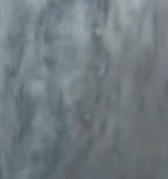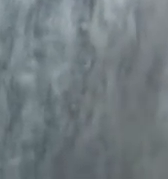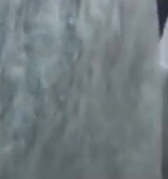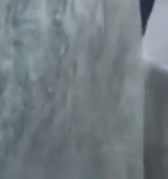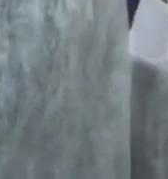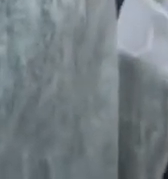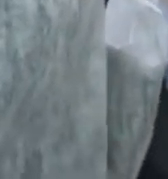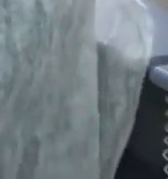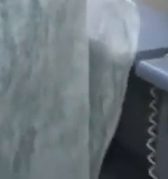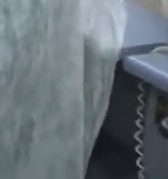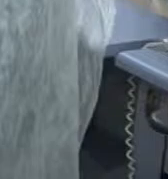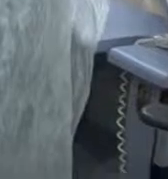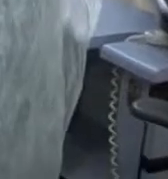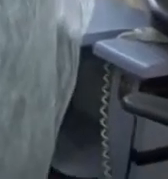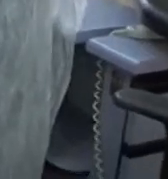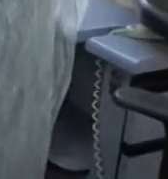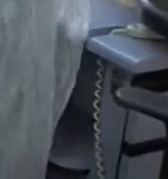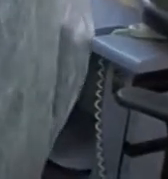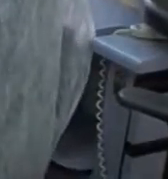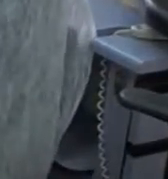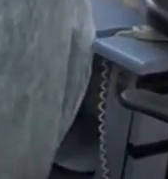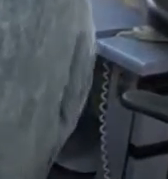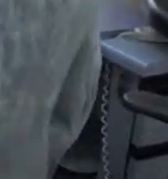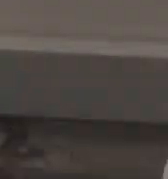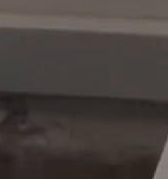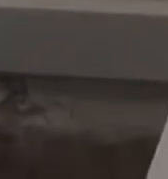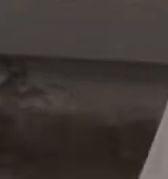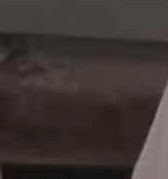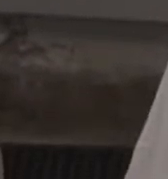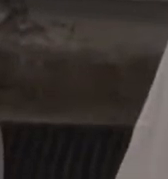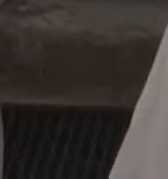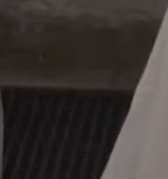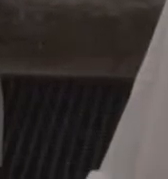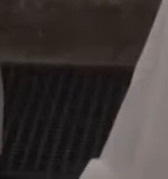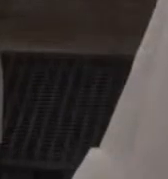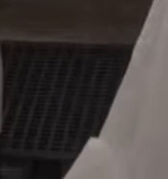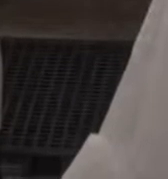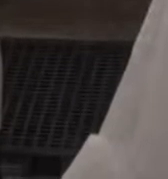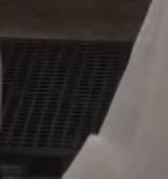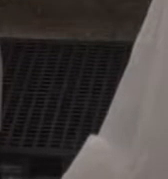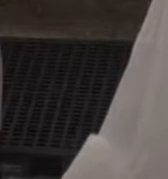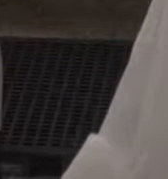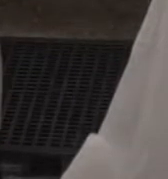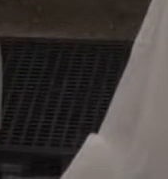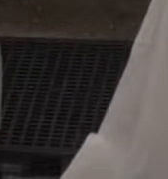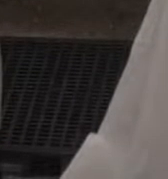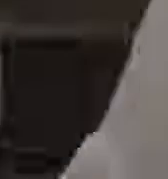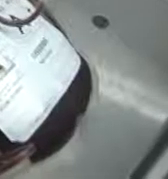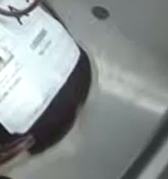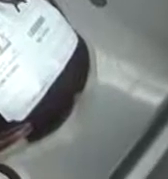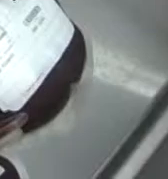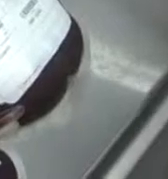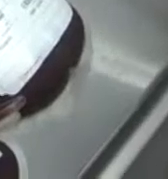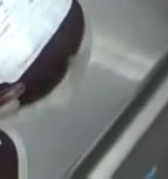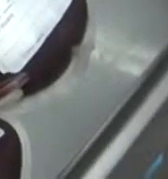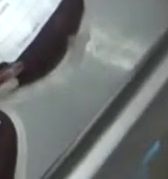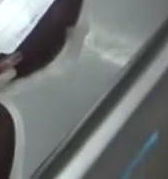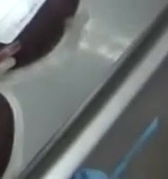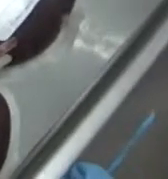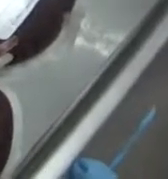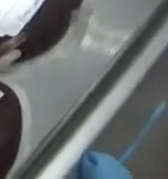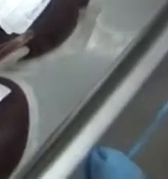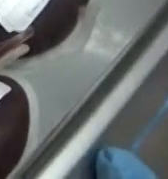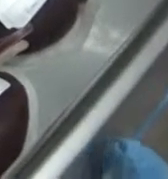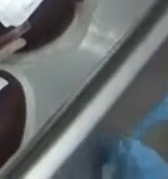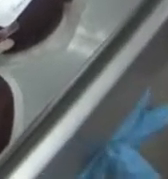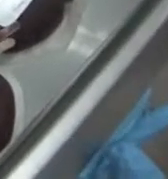da Unicamp. A instituição oferece hoje cobertura para uma população de pelo menos 7 milhões de habitantes, ou quase 20%